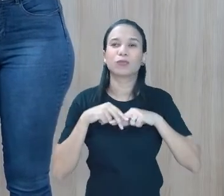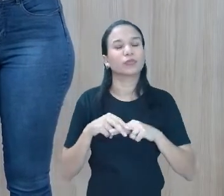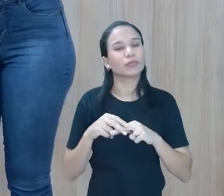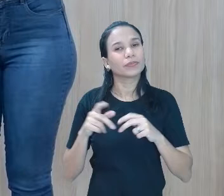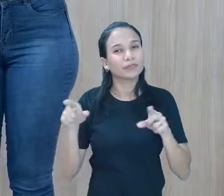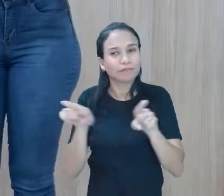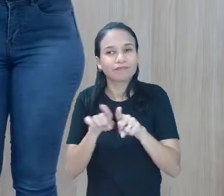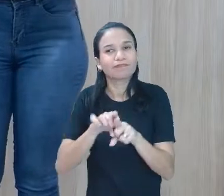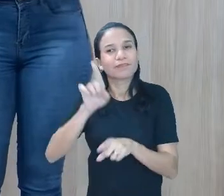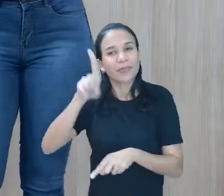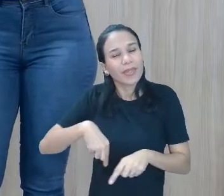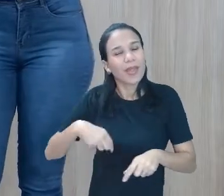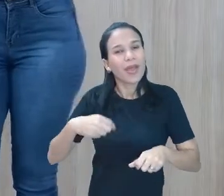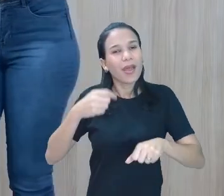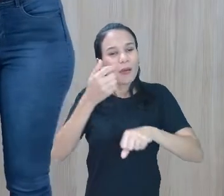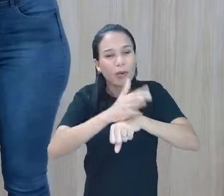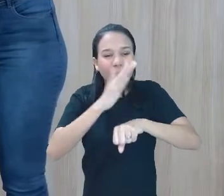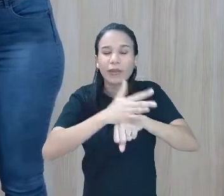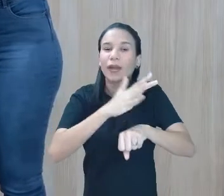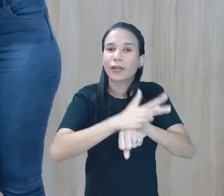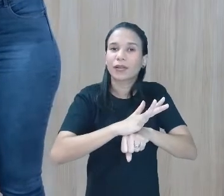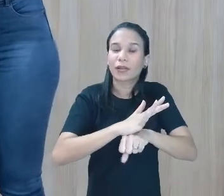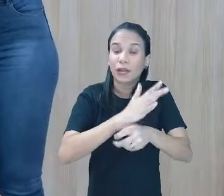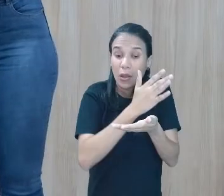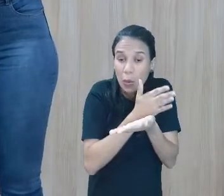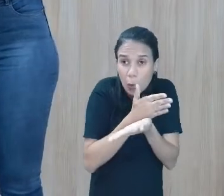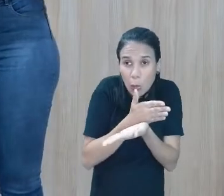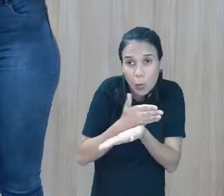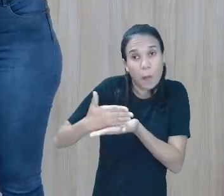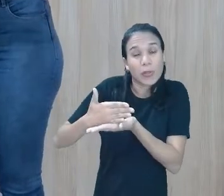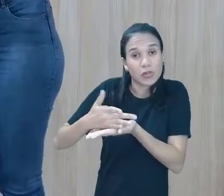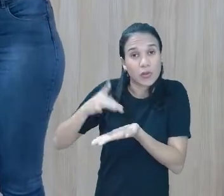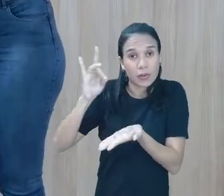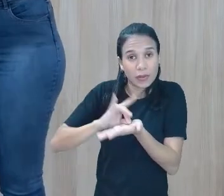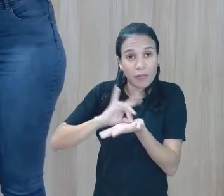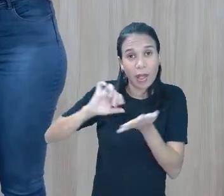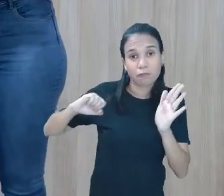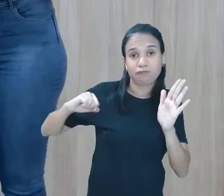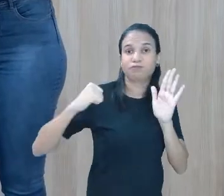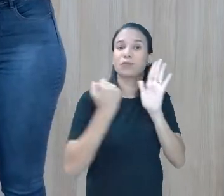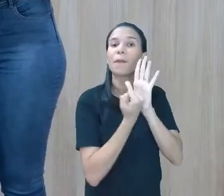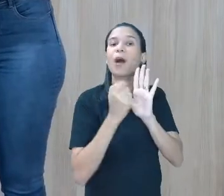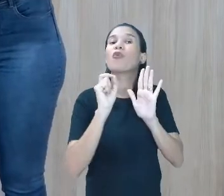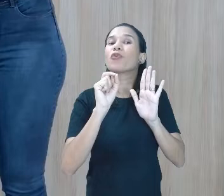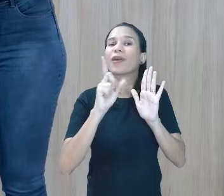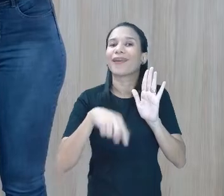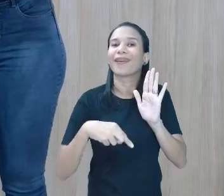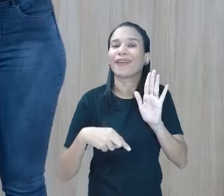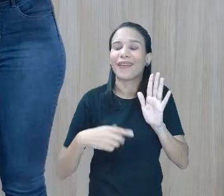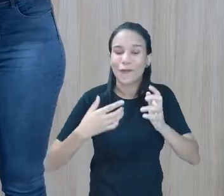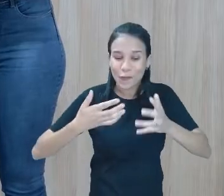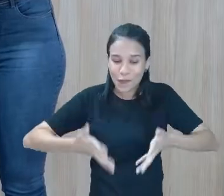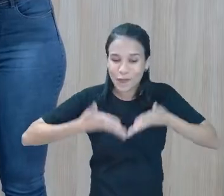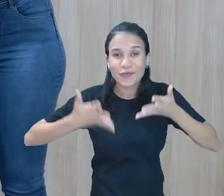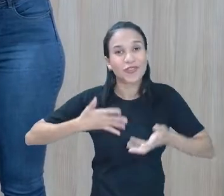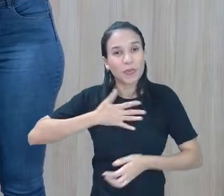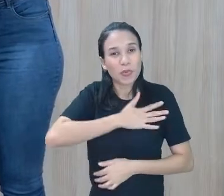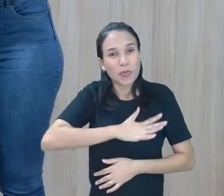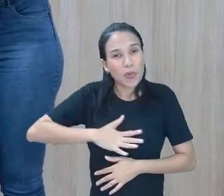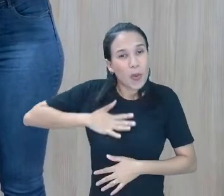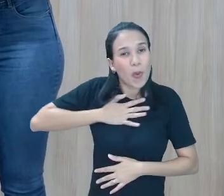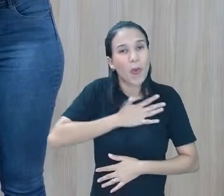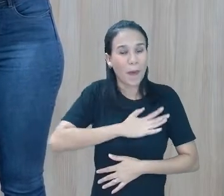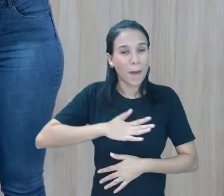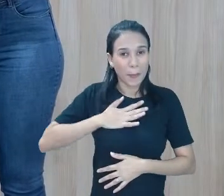está fazendo um trabalho que iniciou, que teve como marco inicial um estímulo importante e prazeroso, que é a